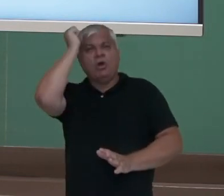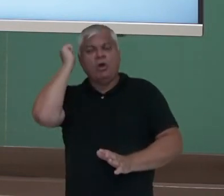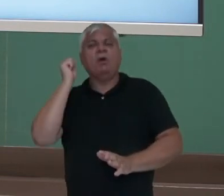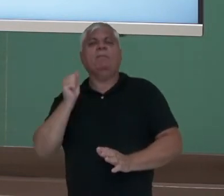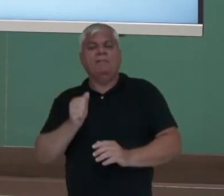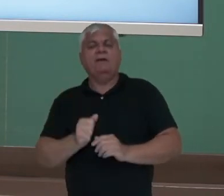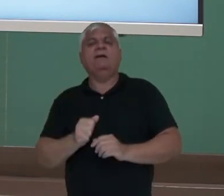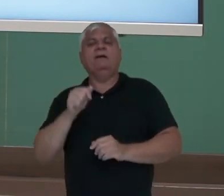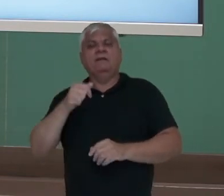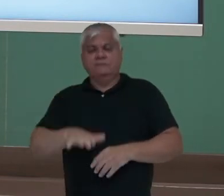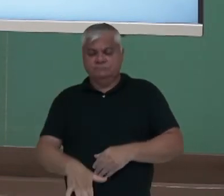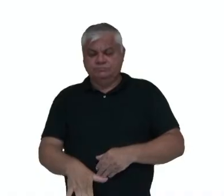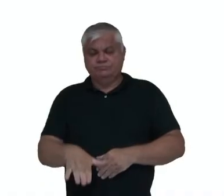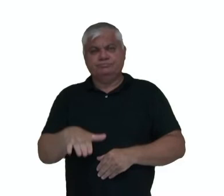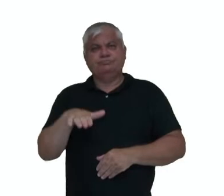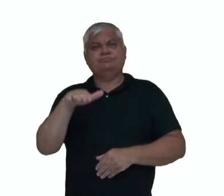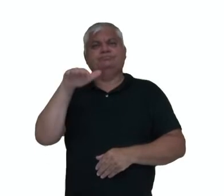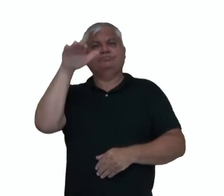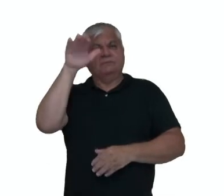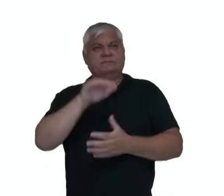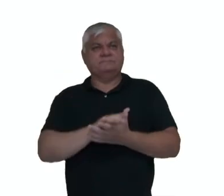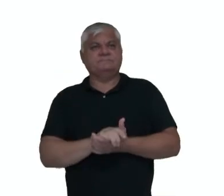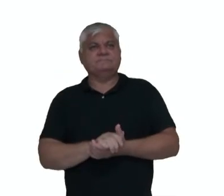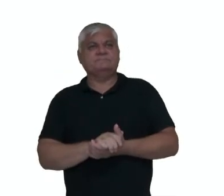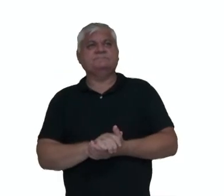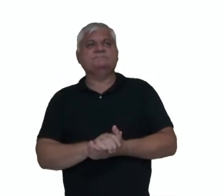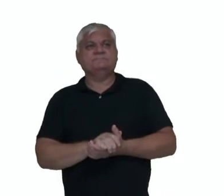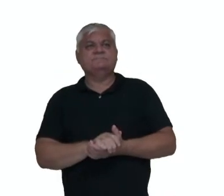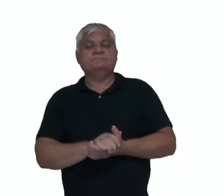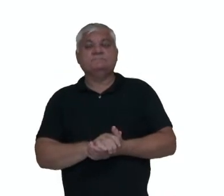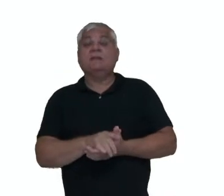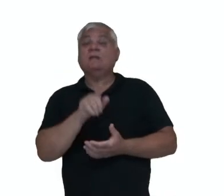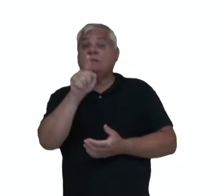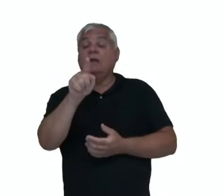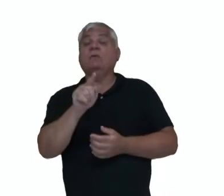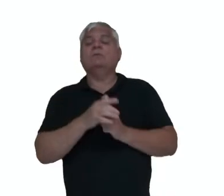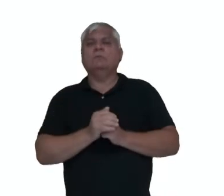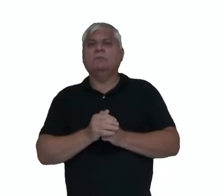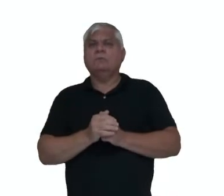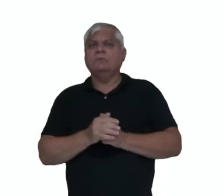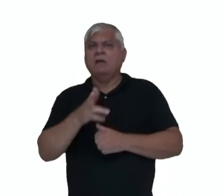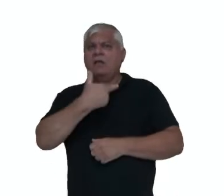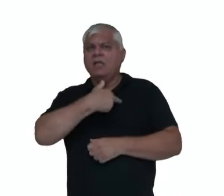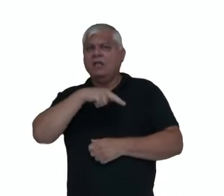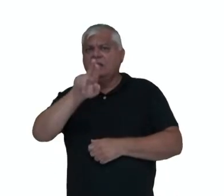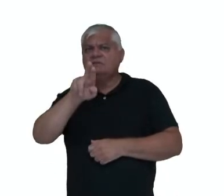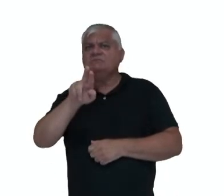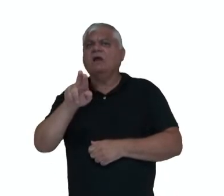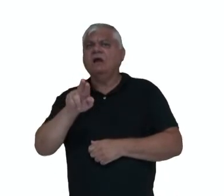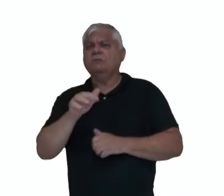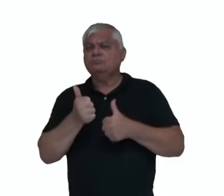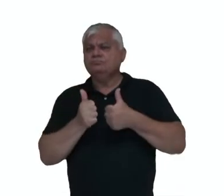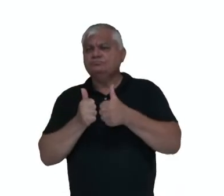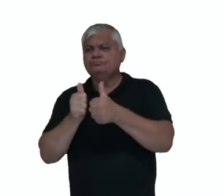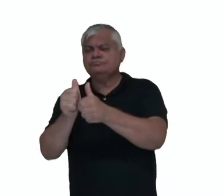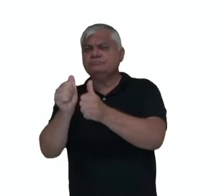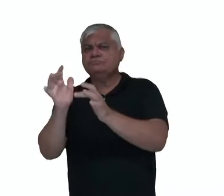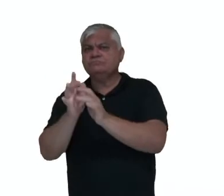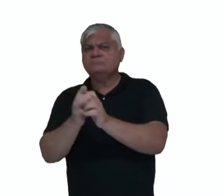no Império Romano, não é? E esse cristianismo, ele começa a se